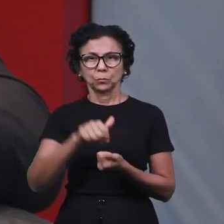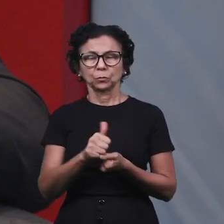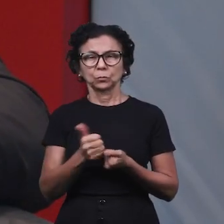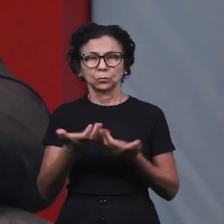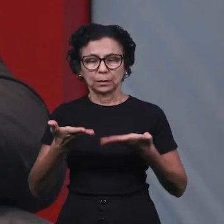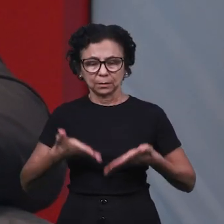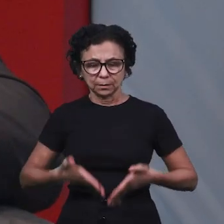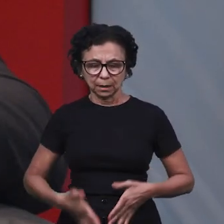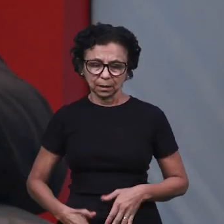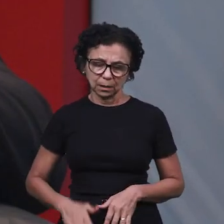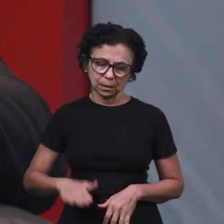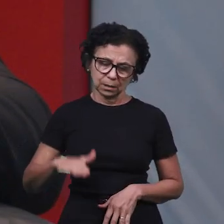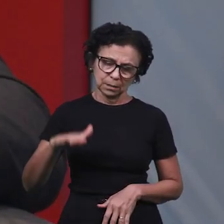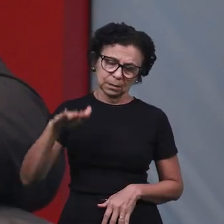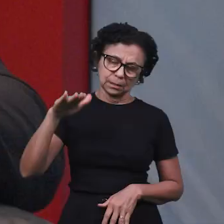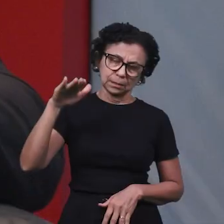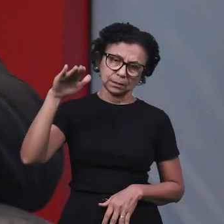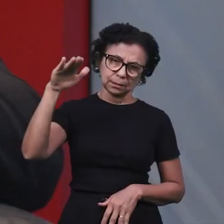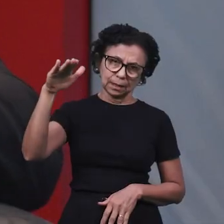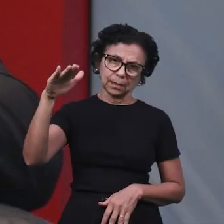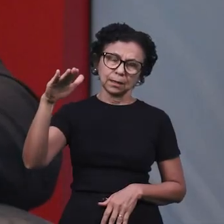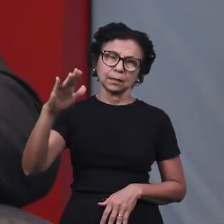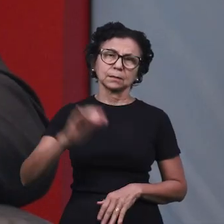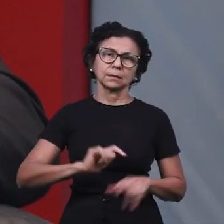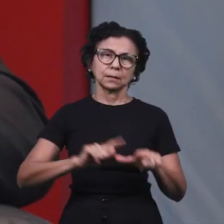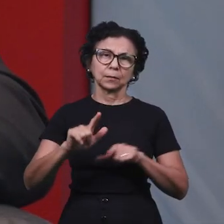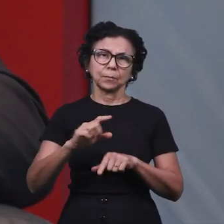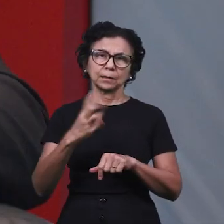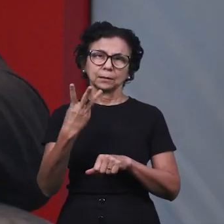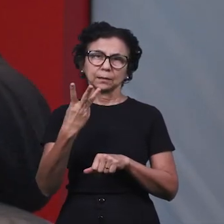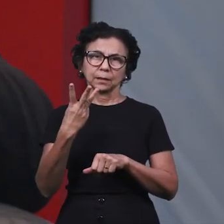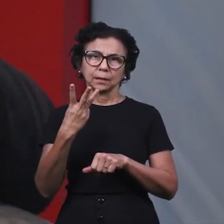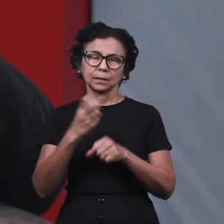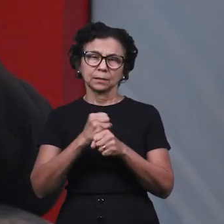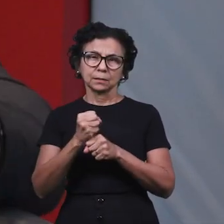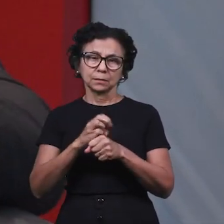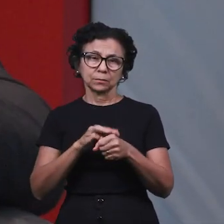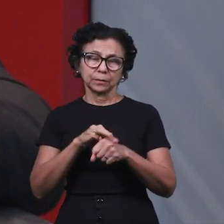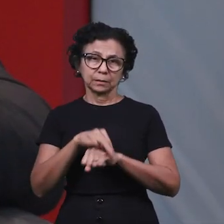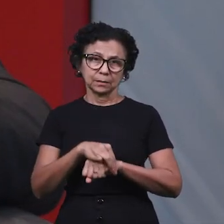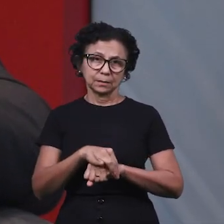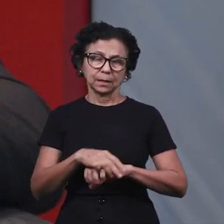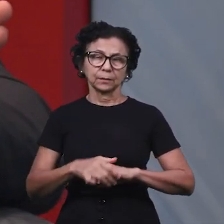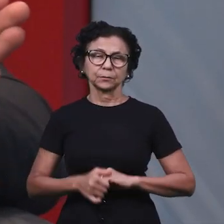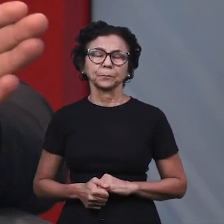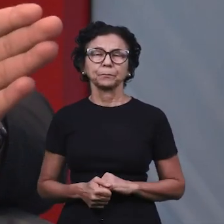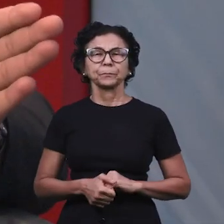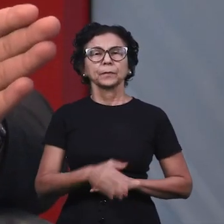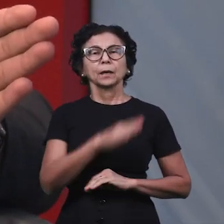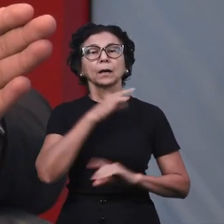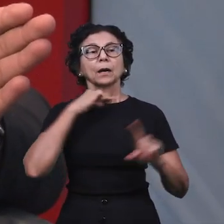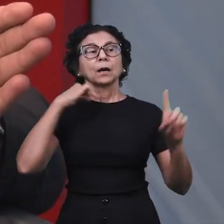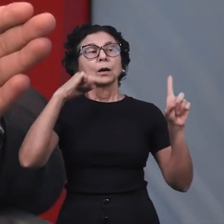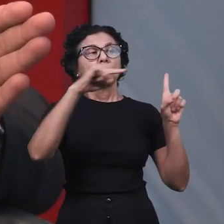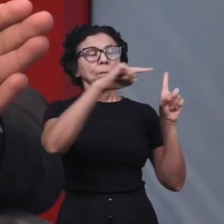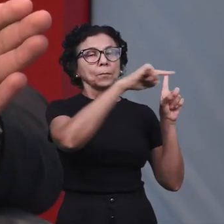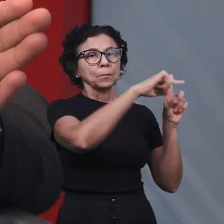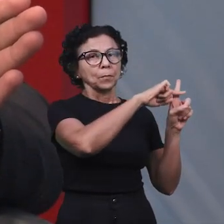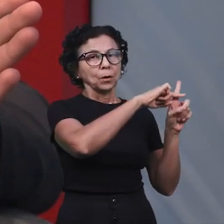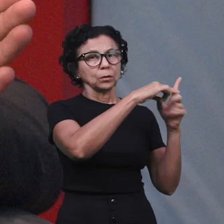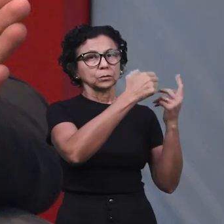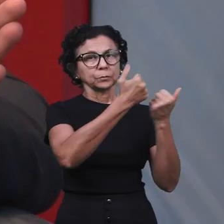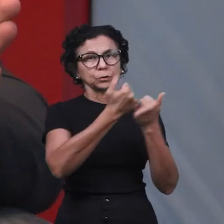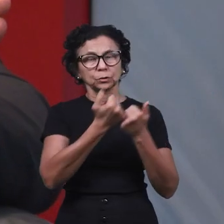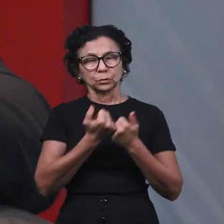o seu ministério de 3 anos, morre na cruz do Calvário, ressuscita ao 3º dia, aparece com